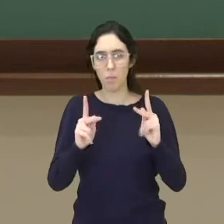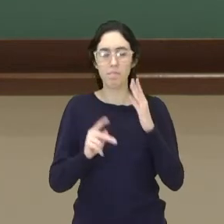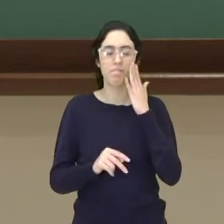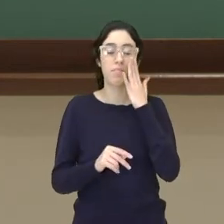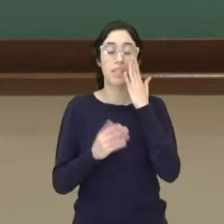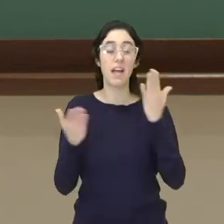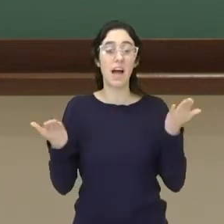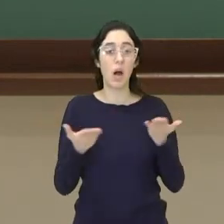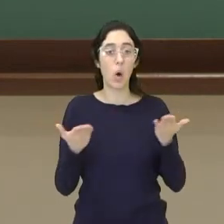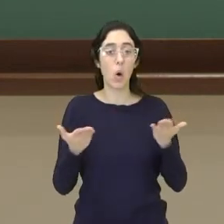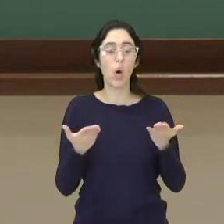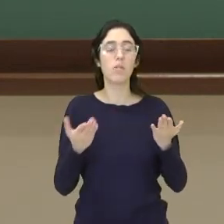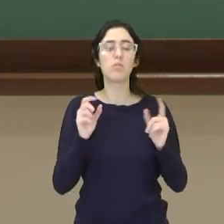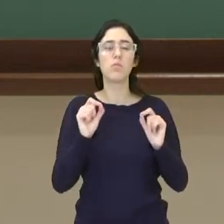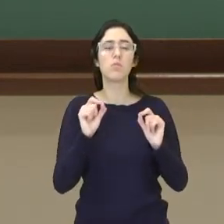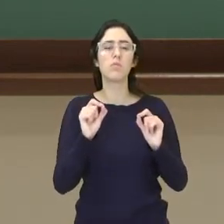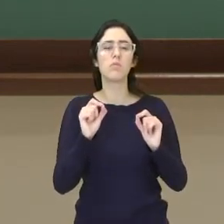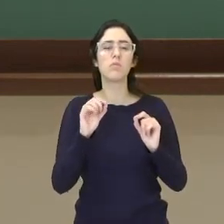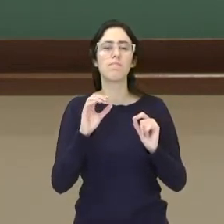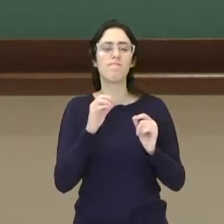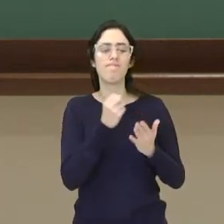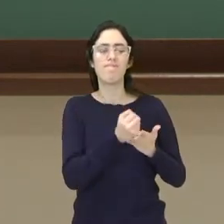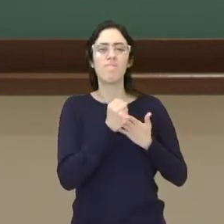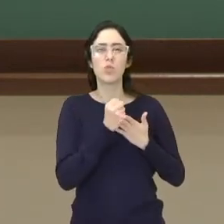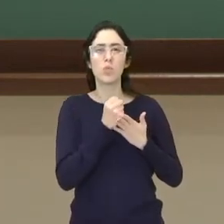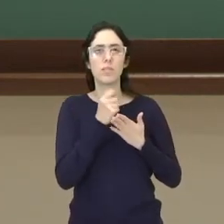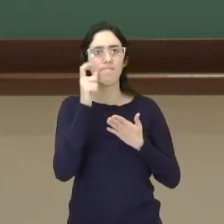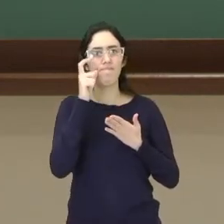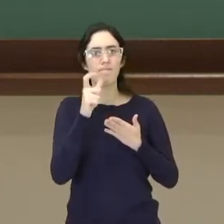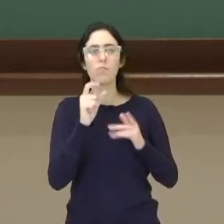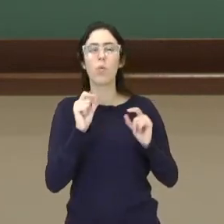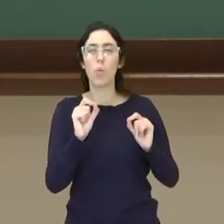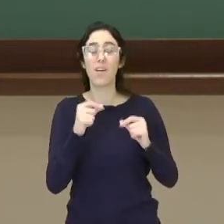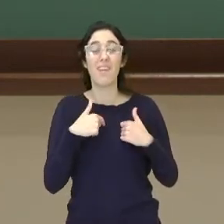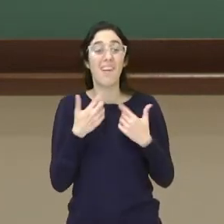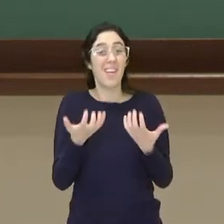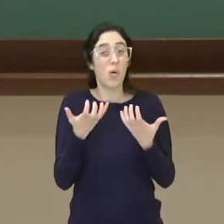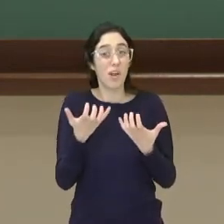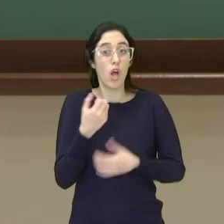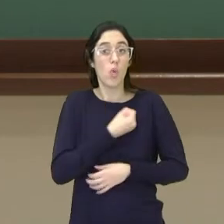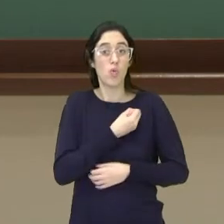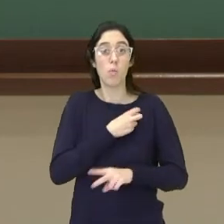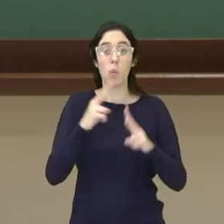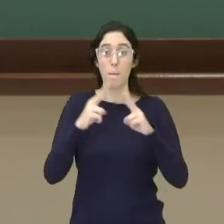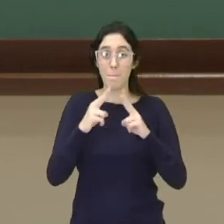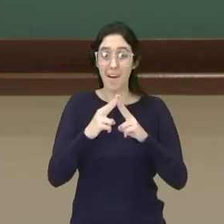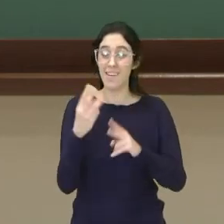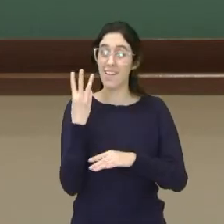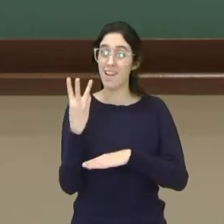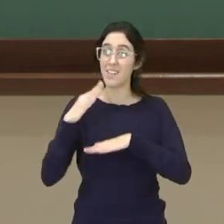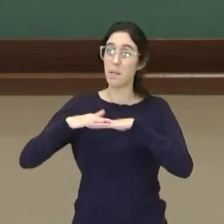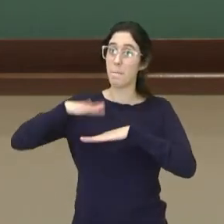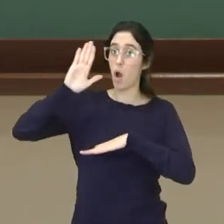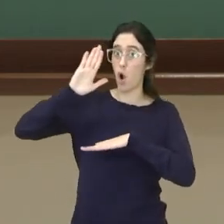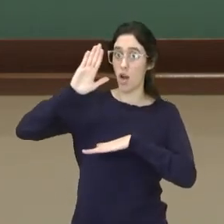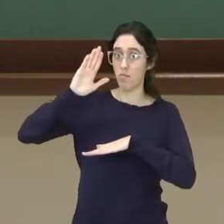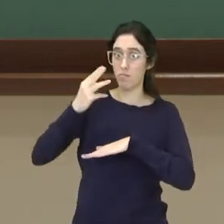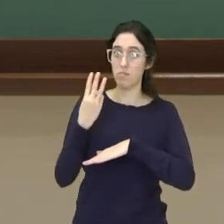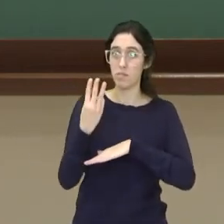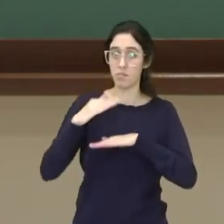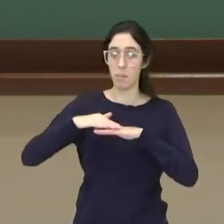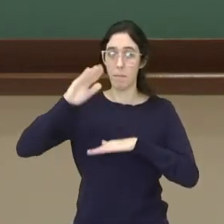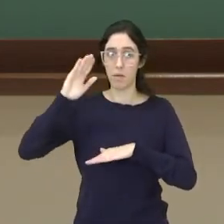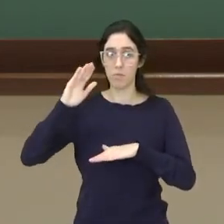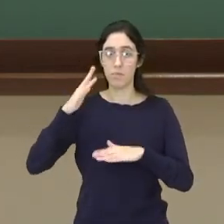Agora, vamos ver quais são os casos favoráveis. O que me interessa? Me interessa que o número seja par e maior do que 3. Os pares são